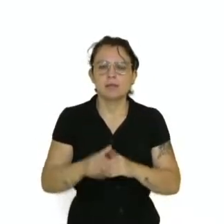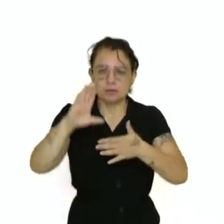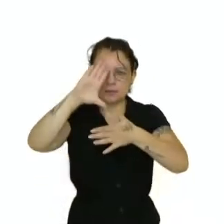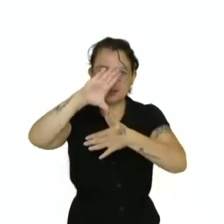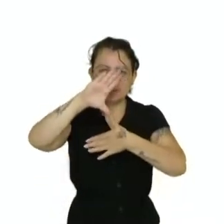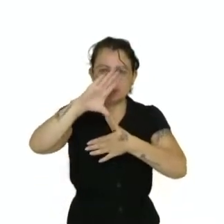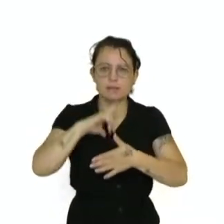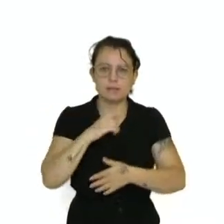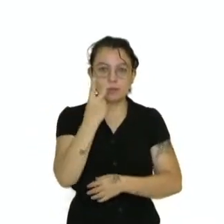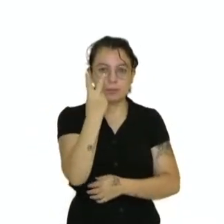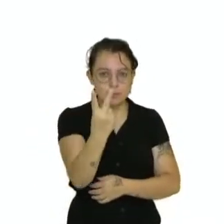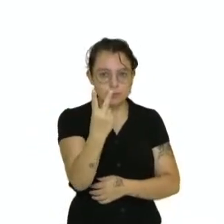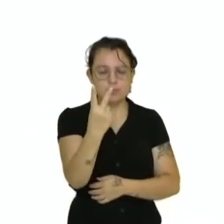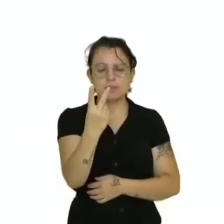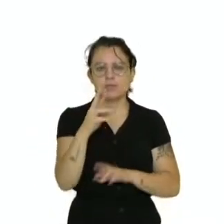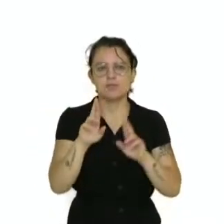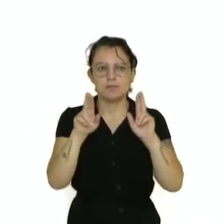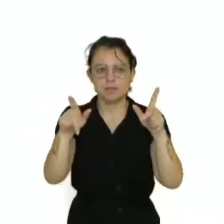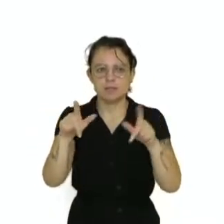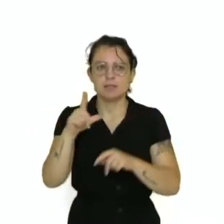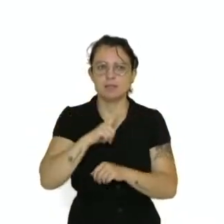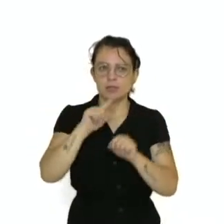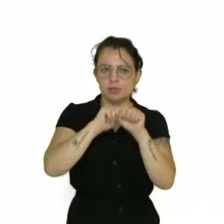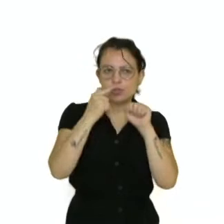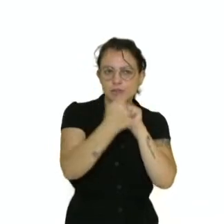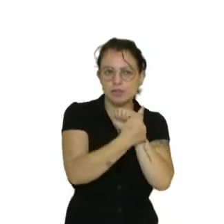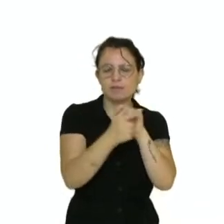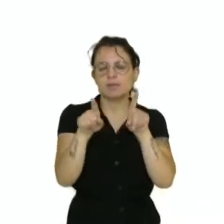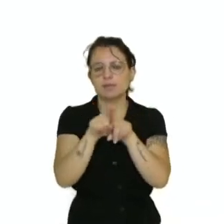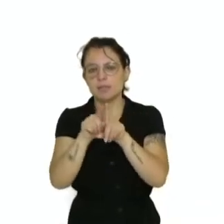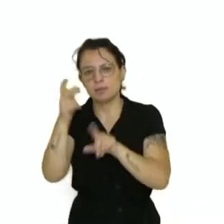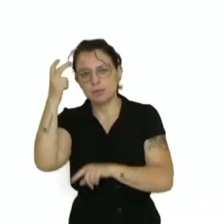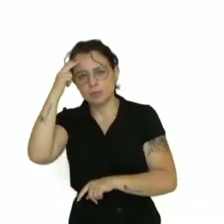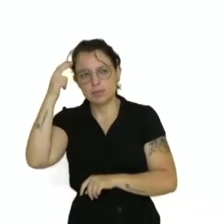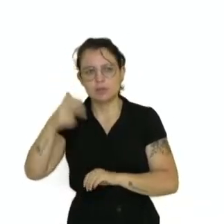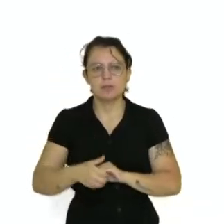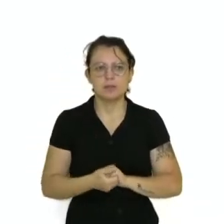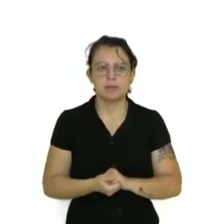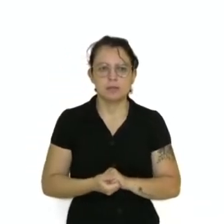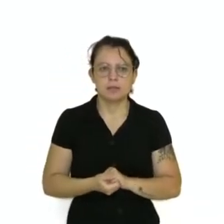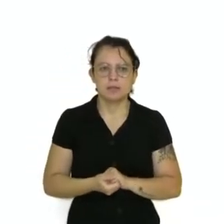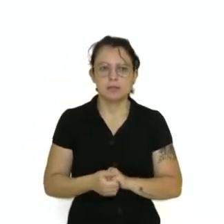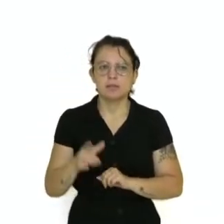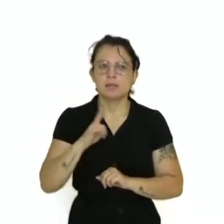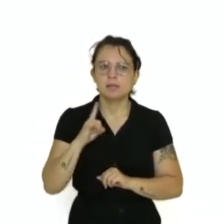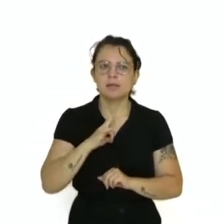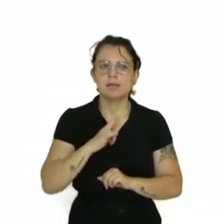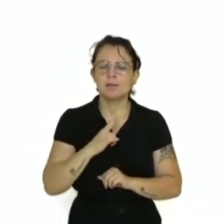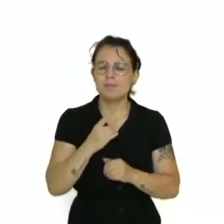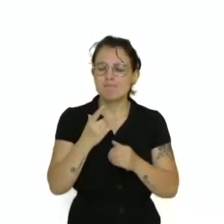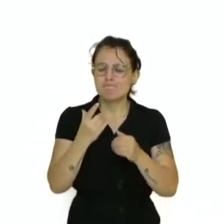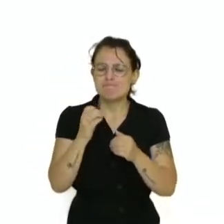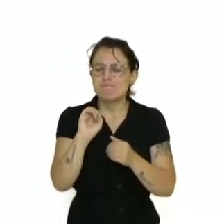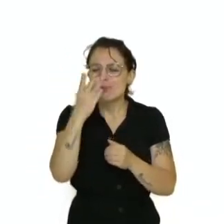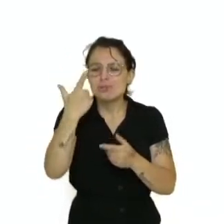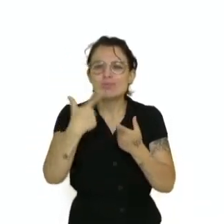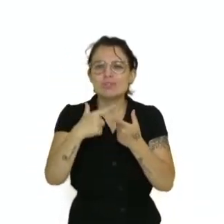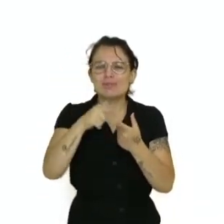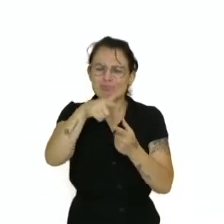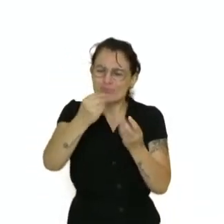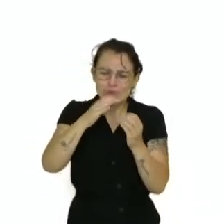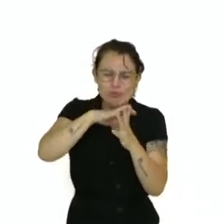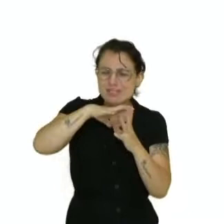duas regionalizações diferentes: a geográfica e a cultural. Isso ocorre por sua grande